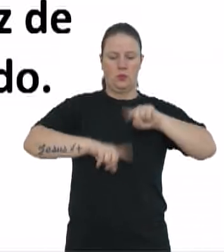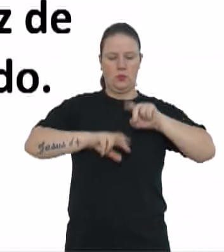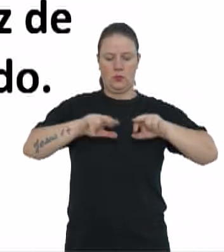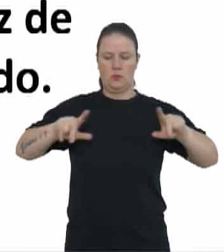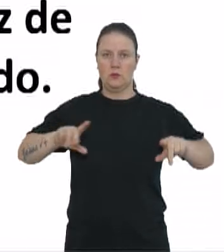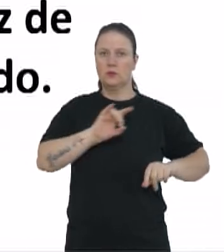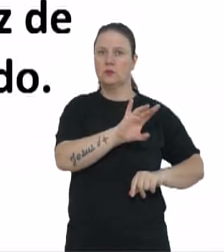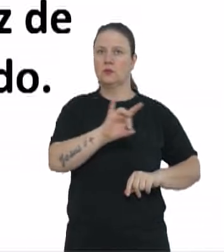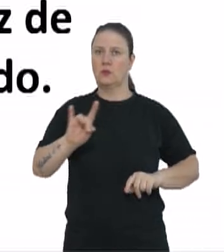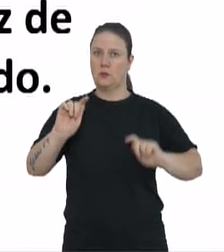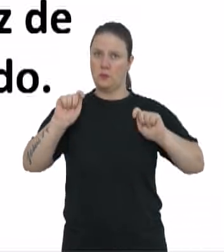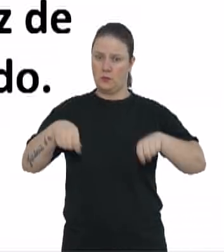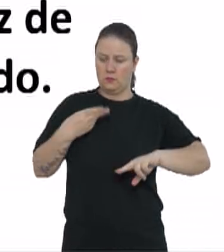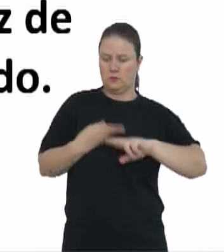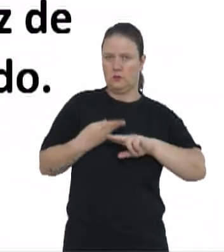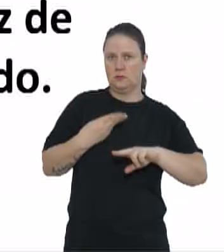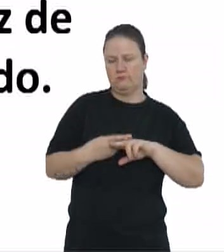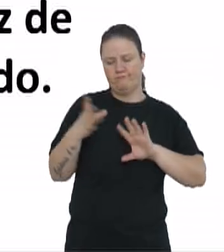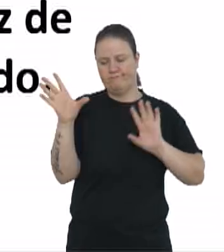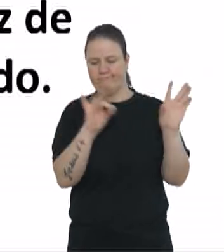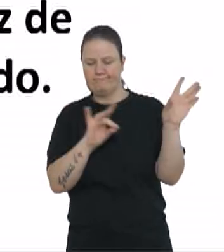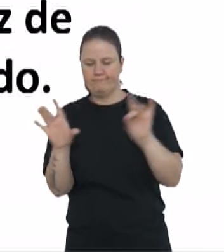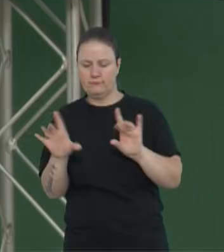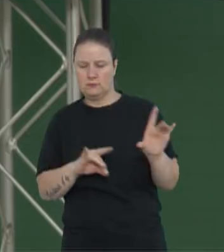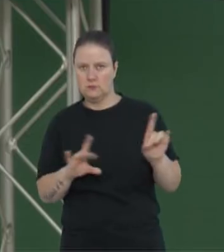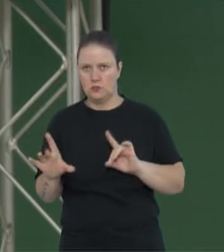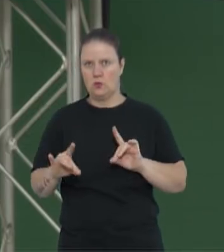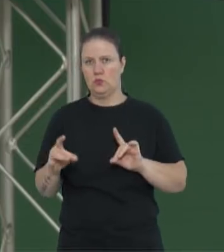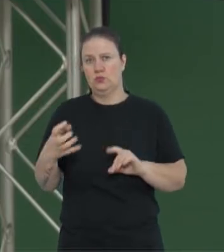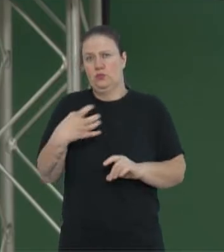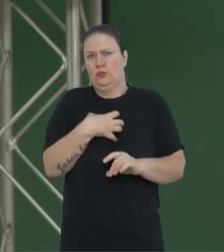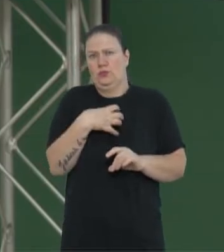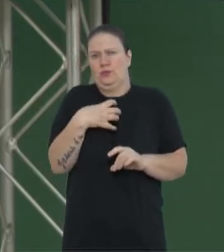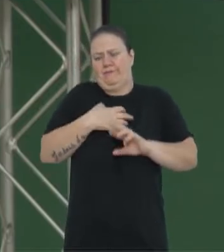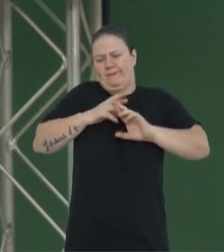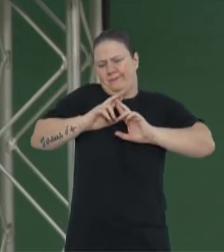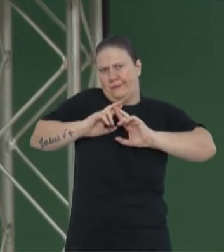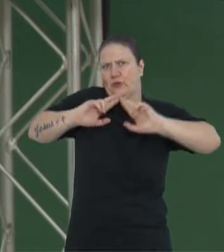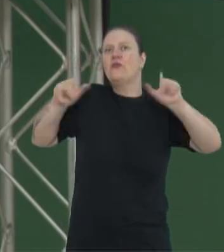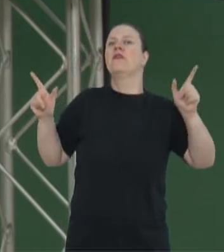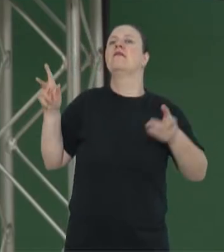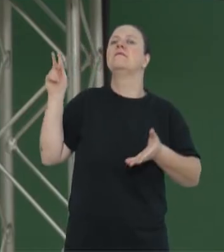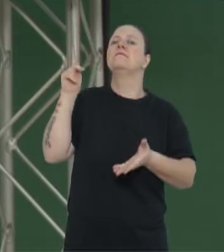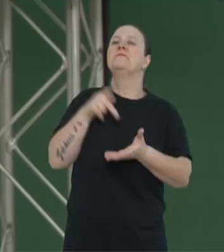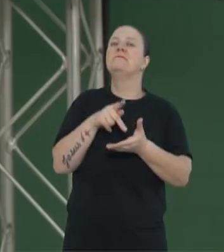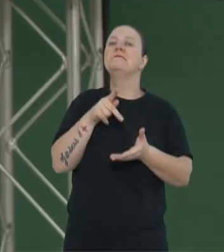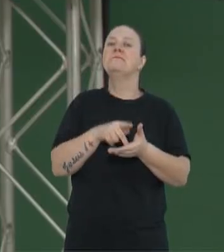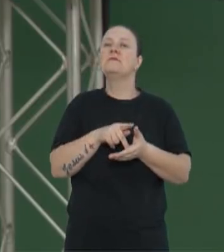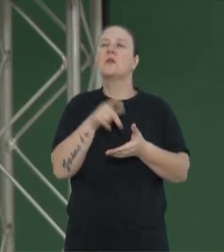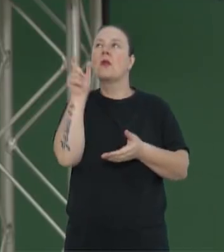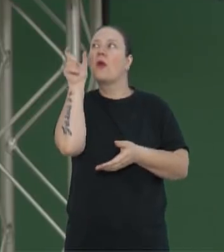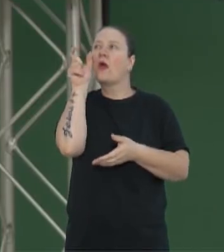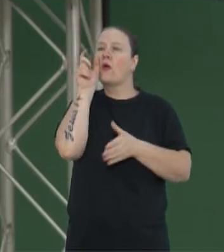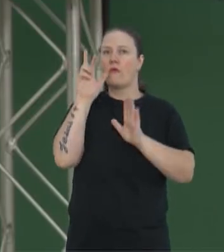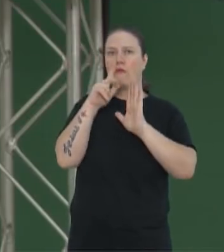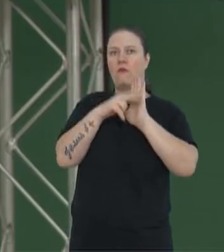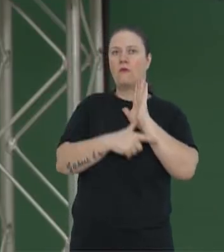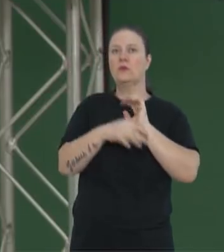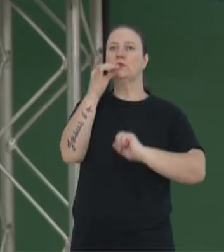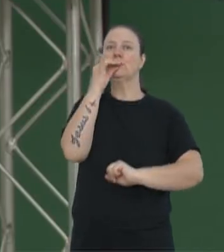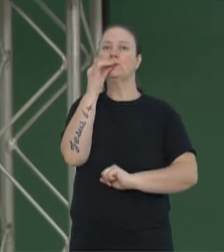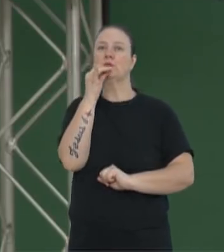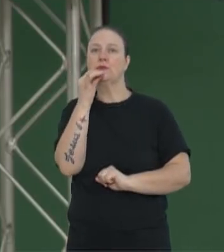ser utilizados para montar tridimensionais e diferentes mesmo. A gente viu aqui vários exemplos de como elementos que a